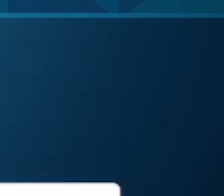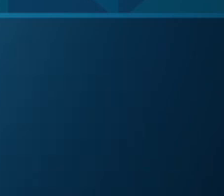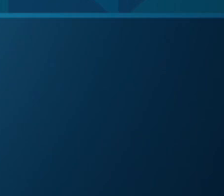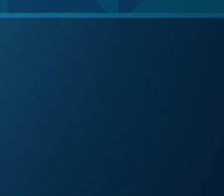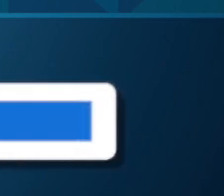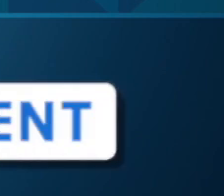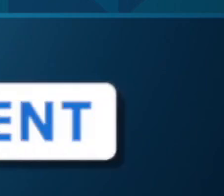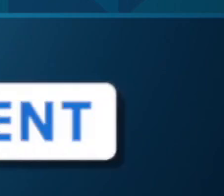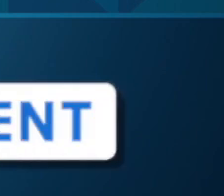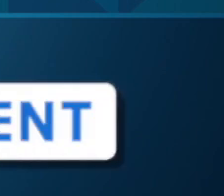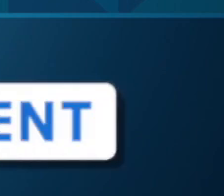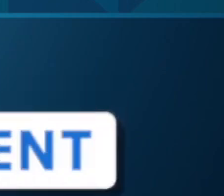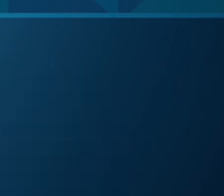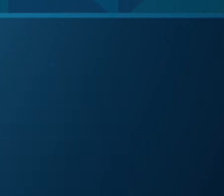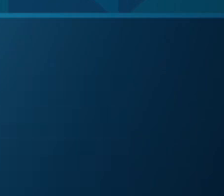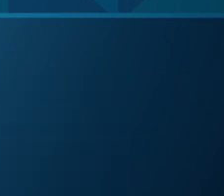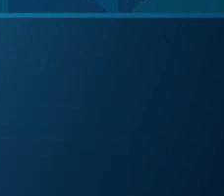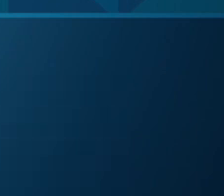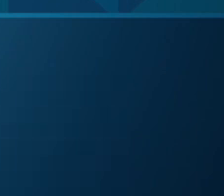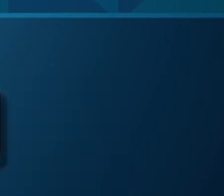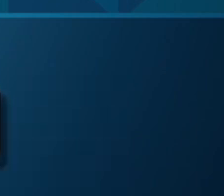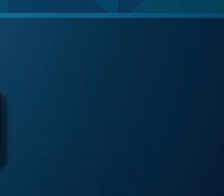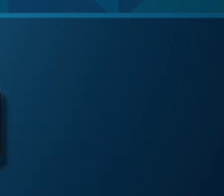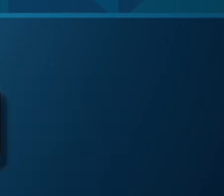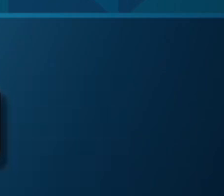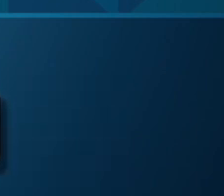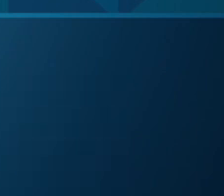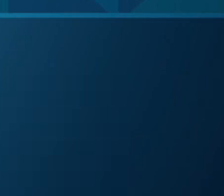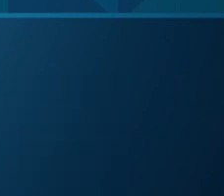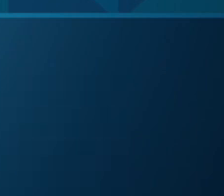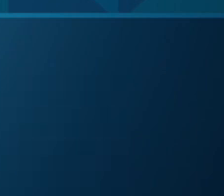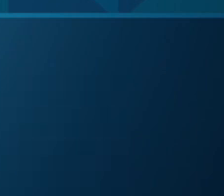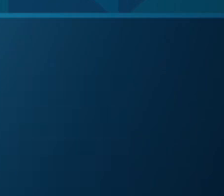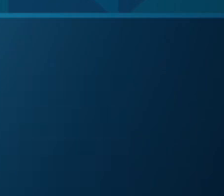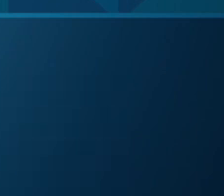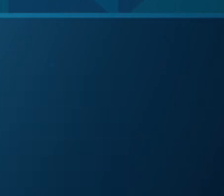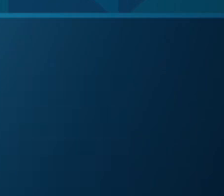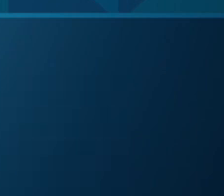notificação. Fo comentário no fahetutan va media social siraseluk.